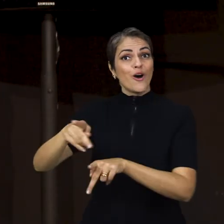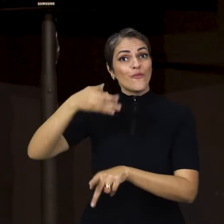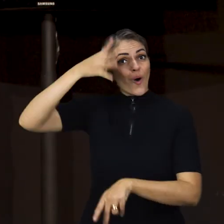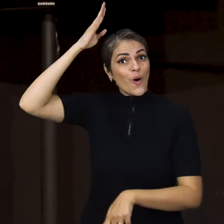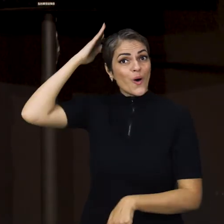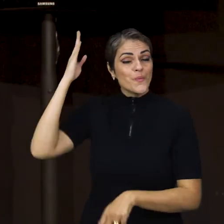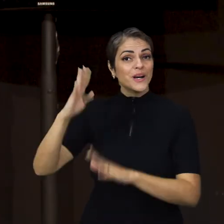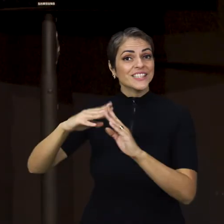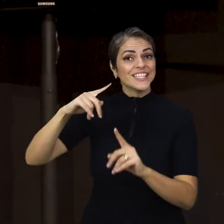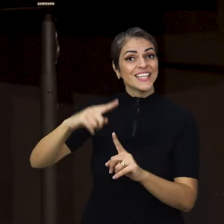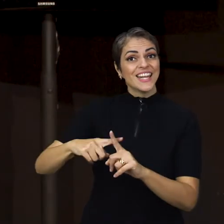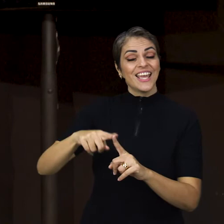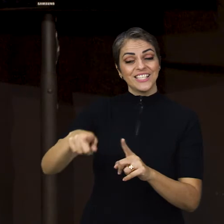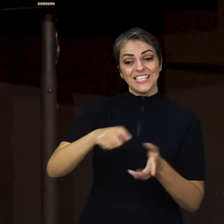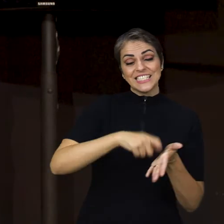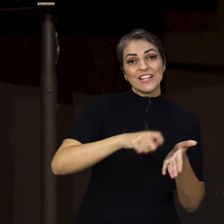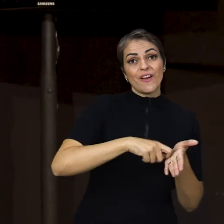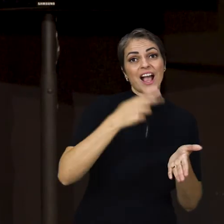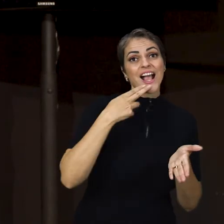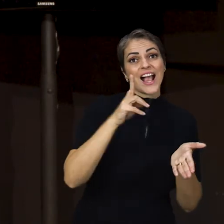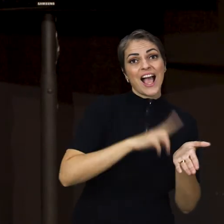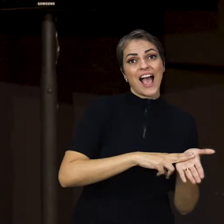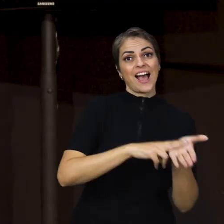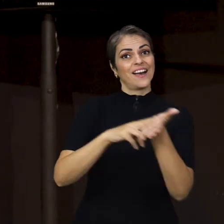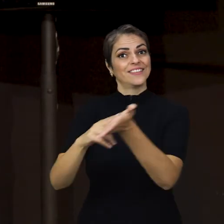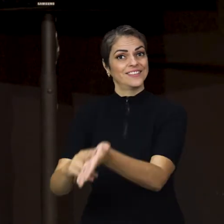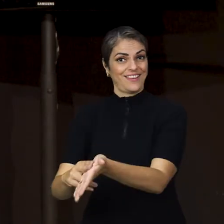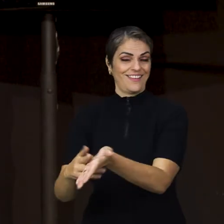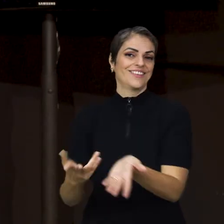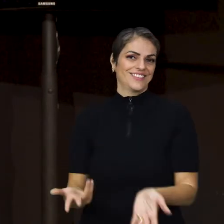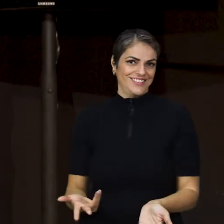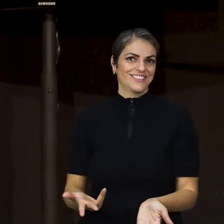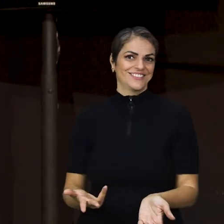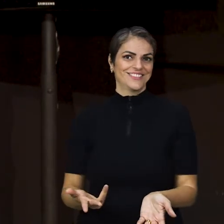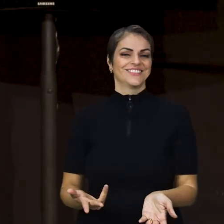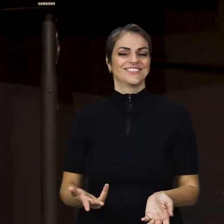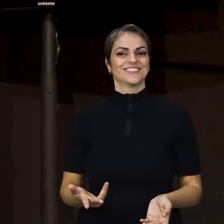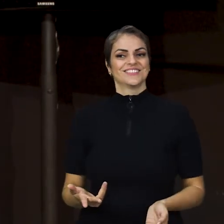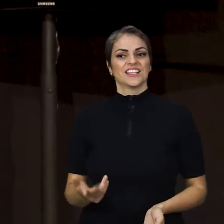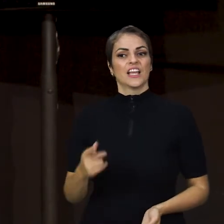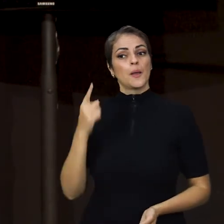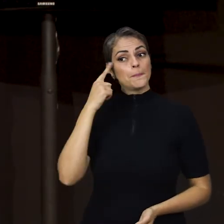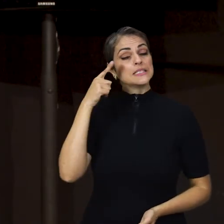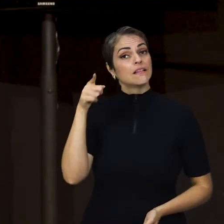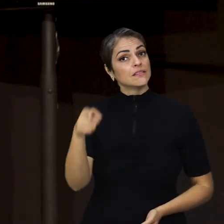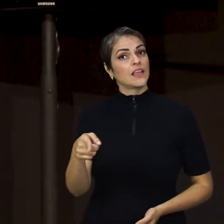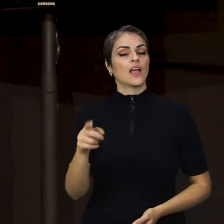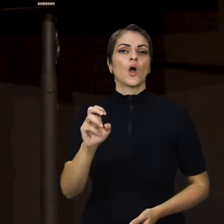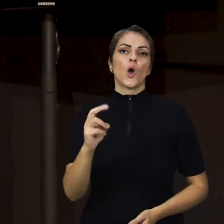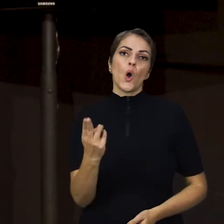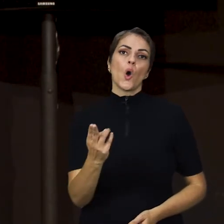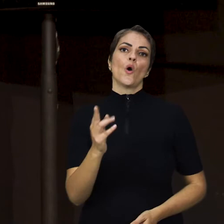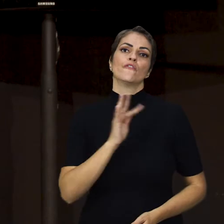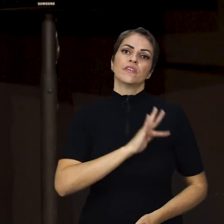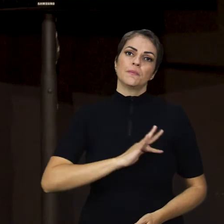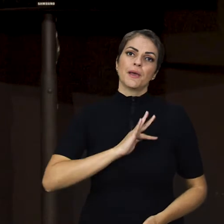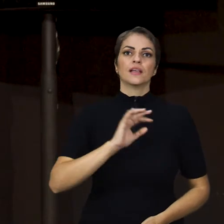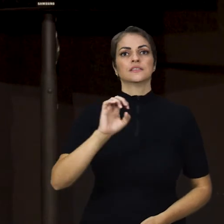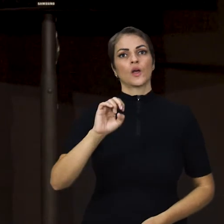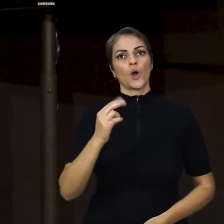na igreja que se reunia na cidade de Roma, ou pensando nos filipenses ou nos